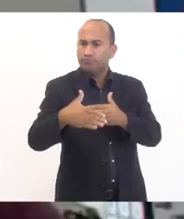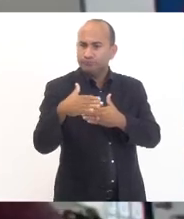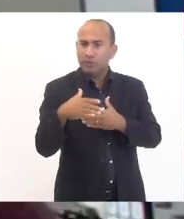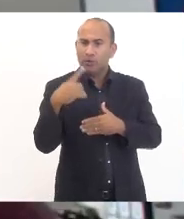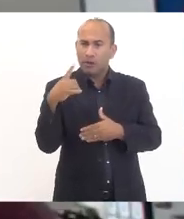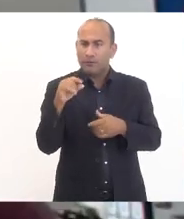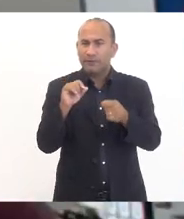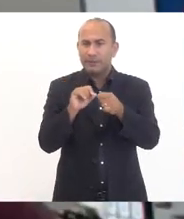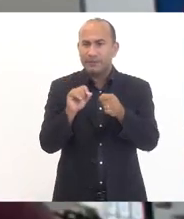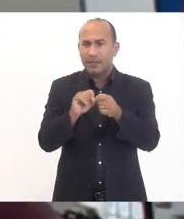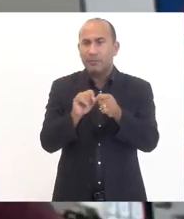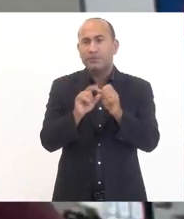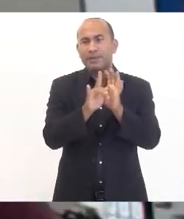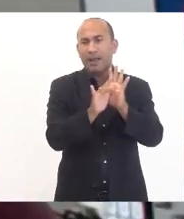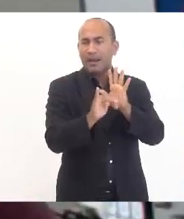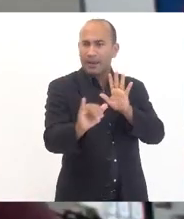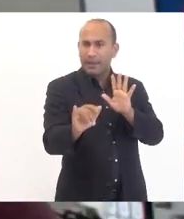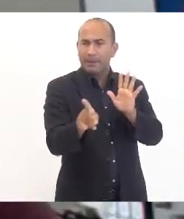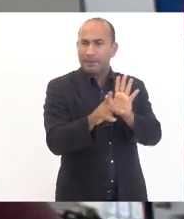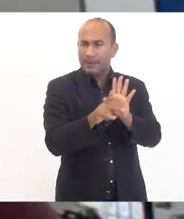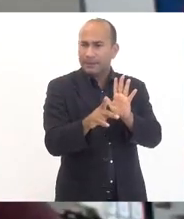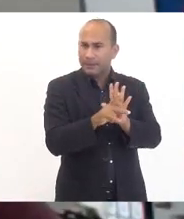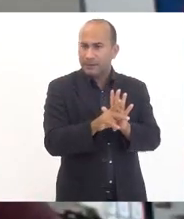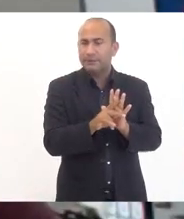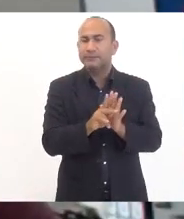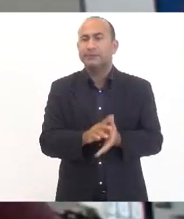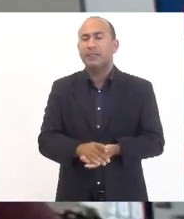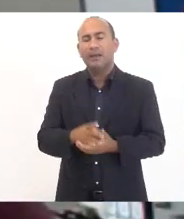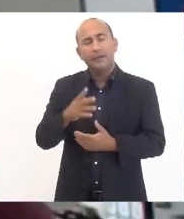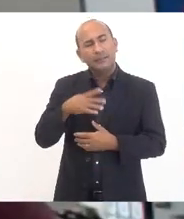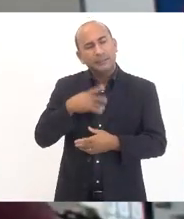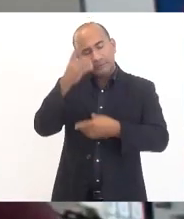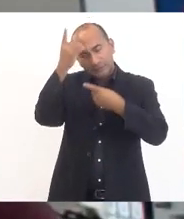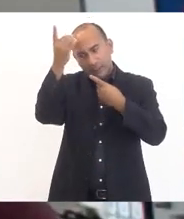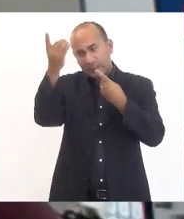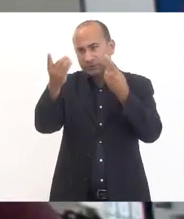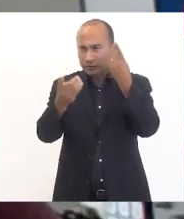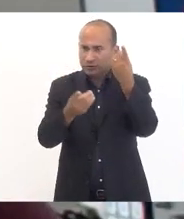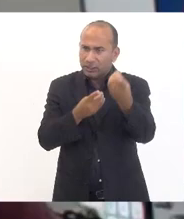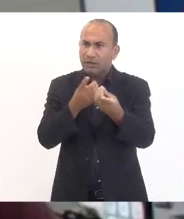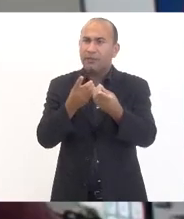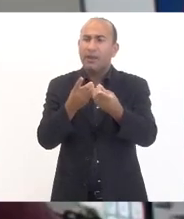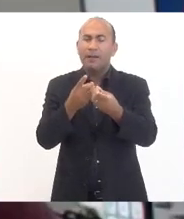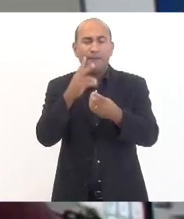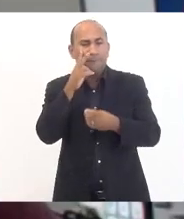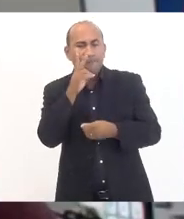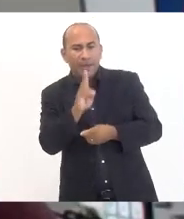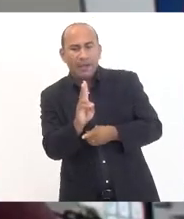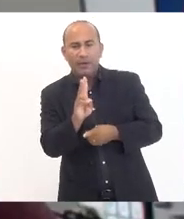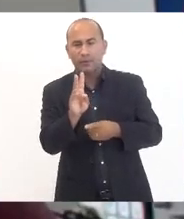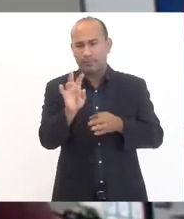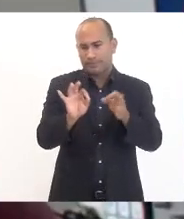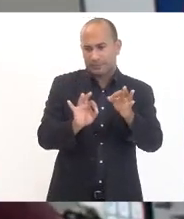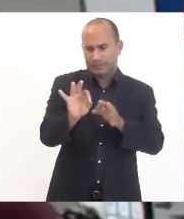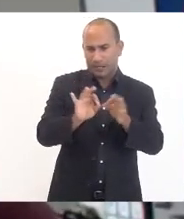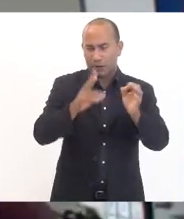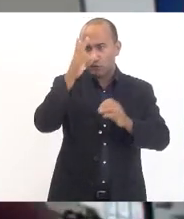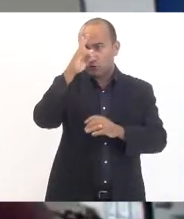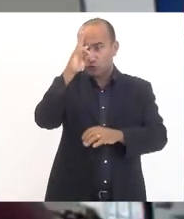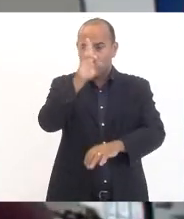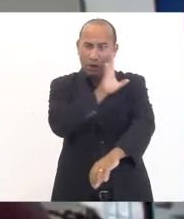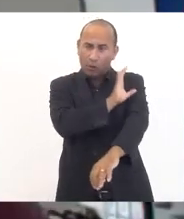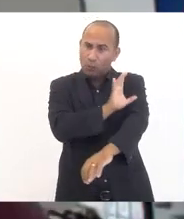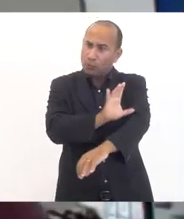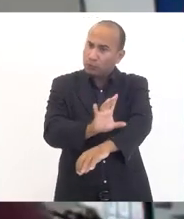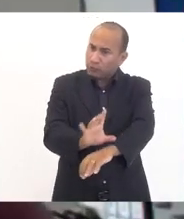a legislação em vigor de forma criativa, valorizando o nosso patrimônio histórico e cultural, né, da região